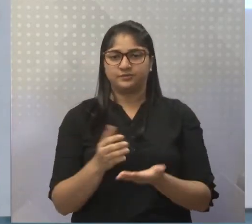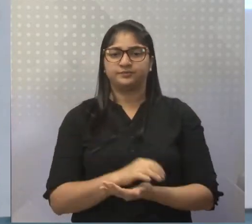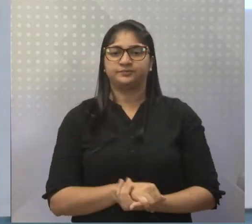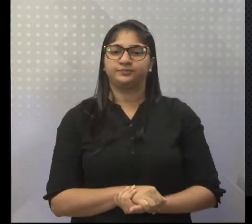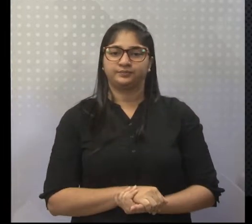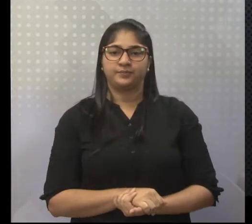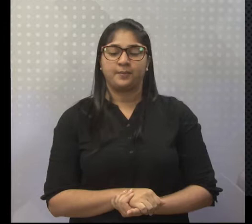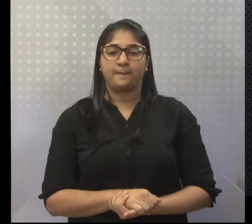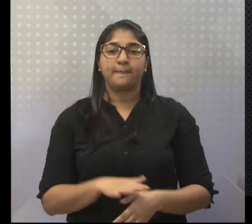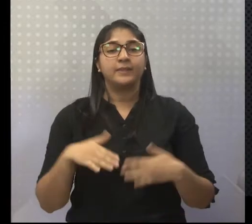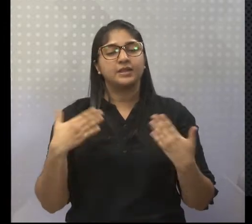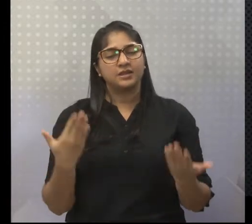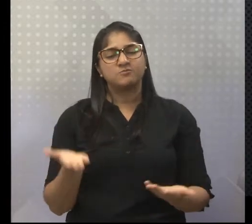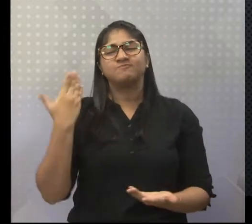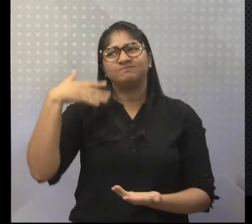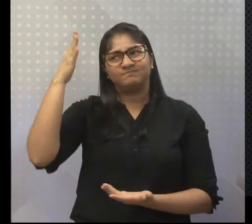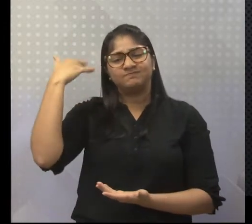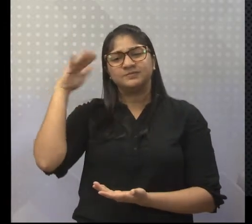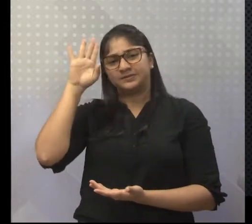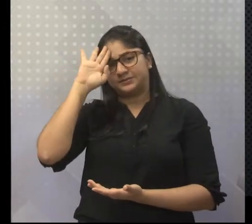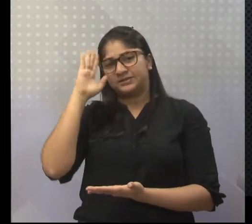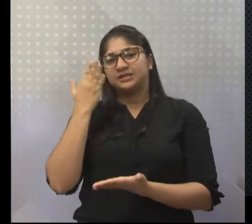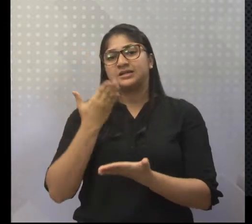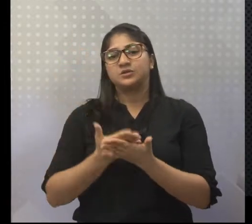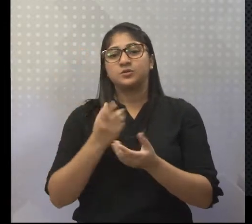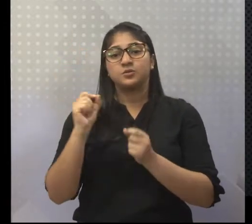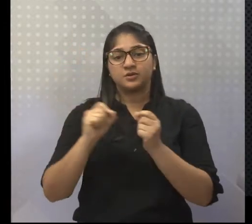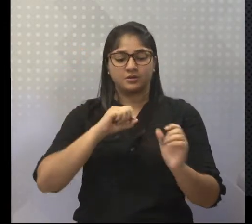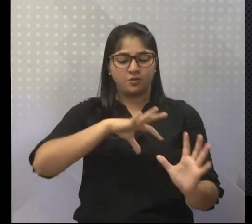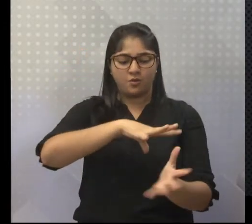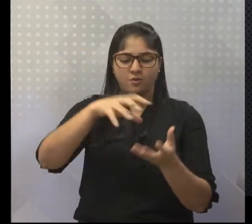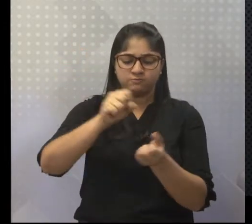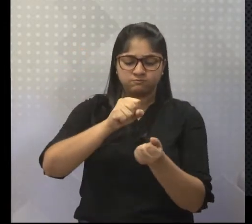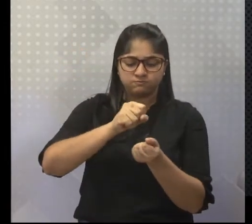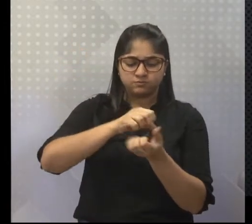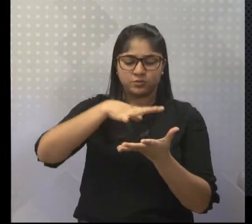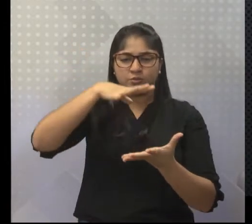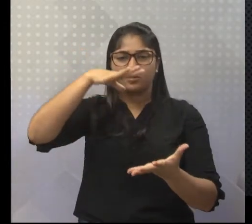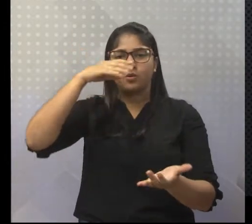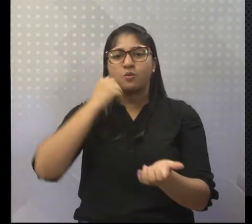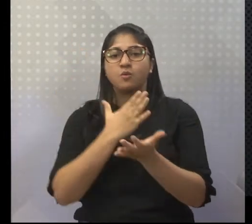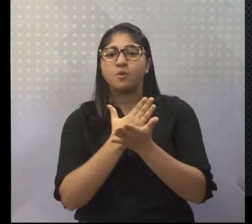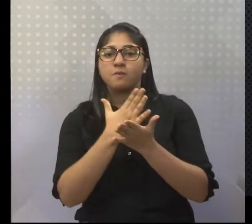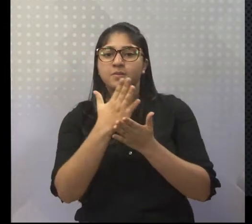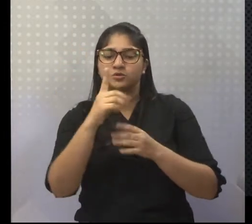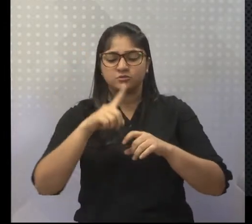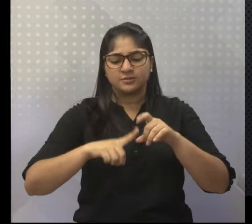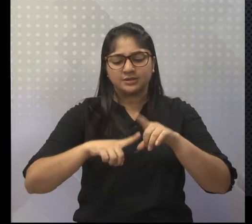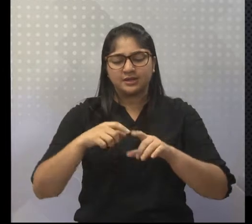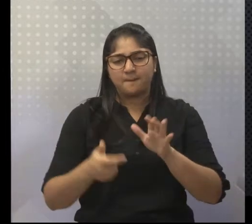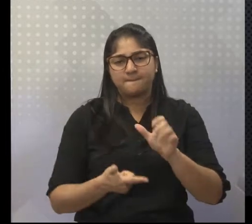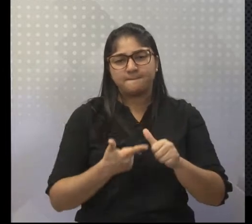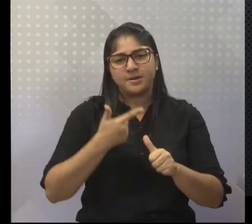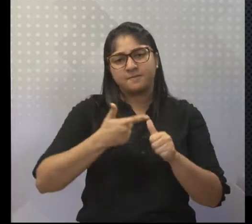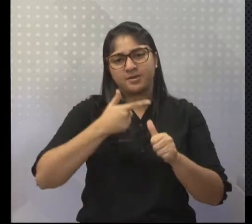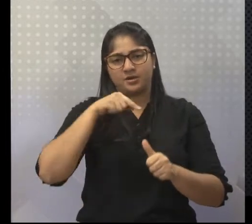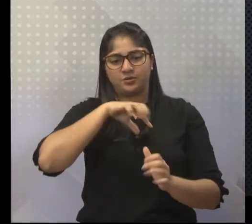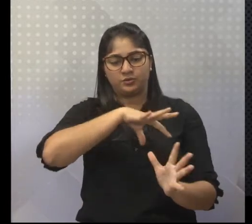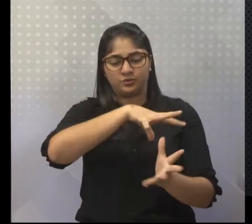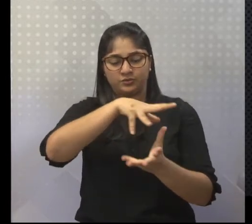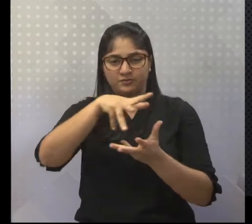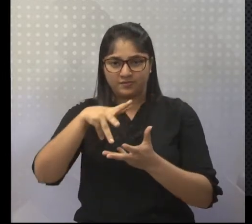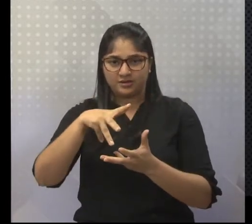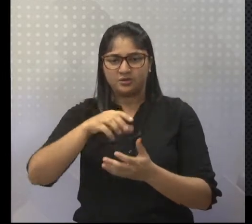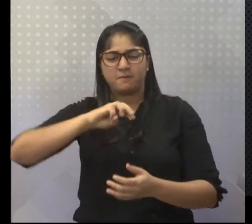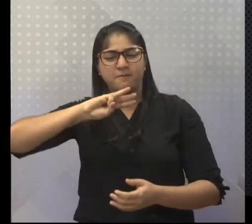tão acredita-se que o big bang tem originado os primeiros elementos universo que ao longo